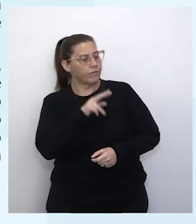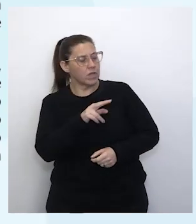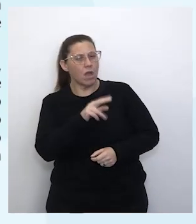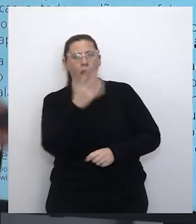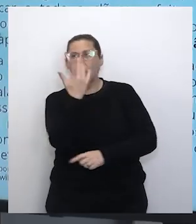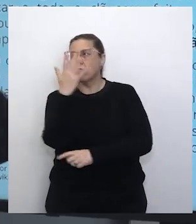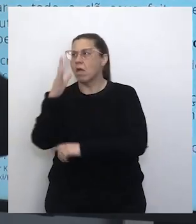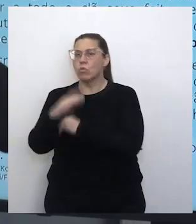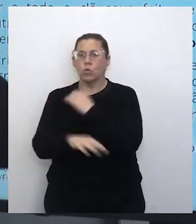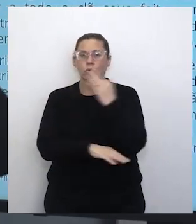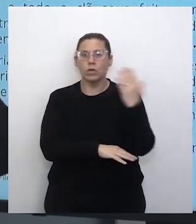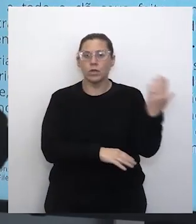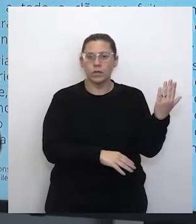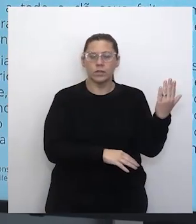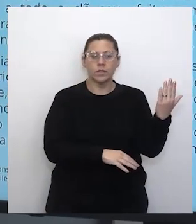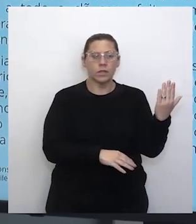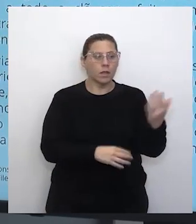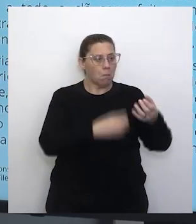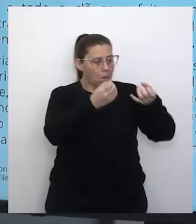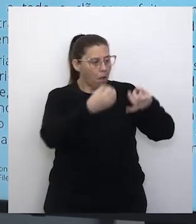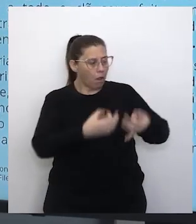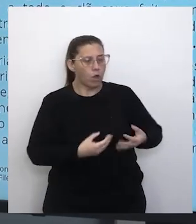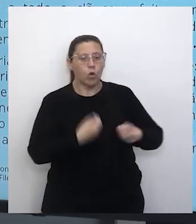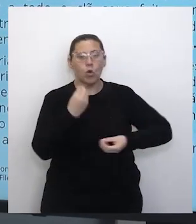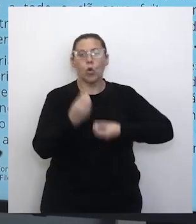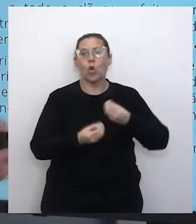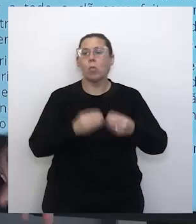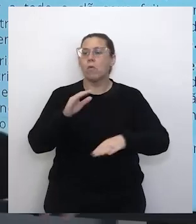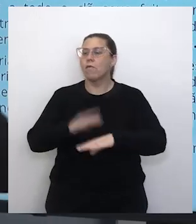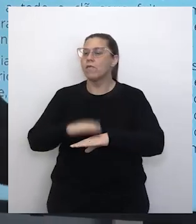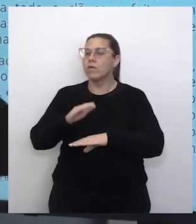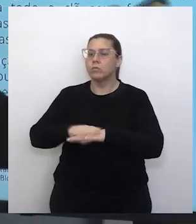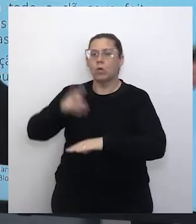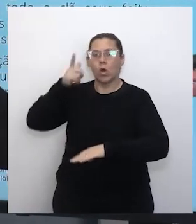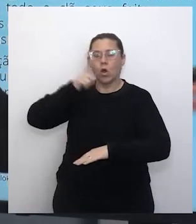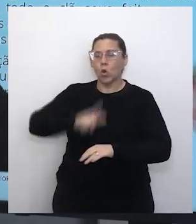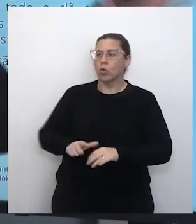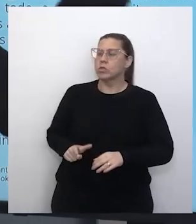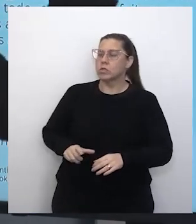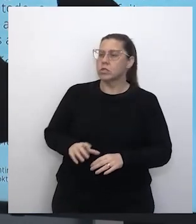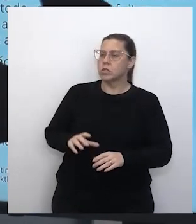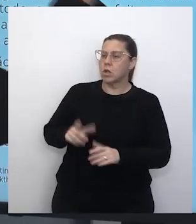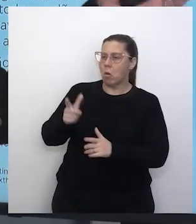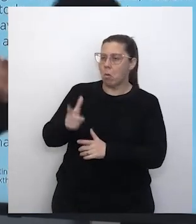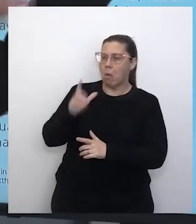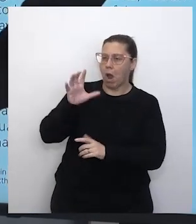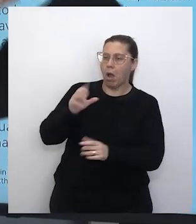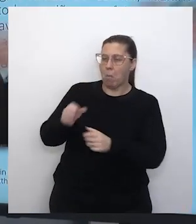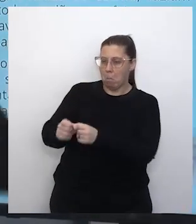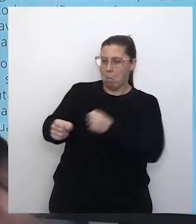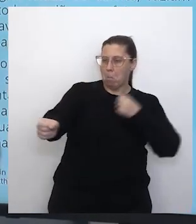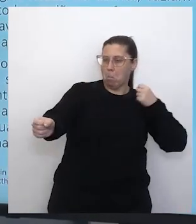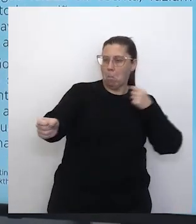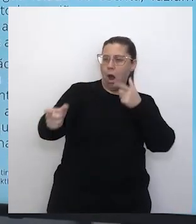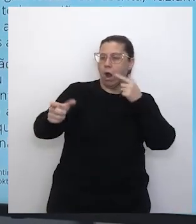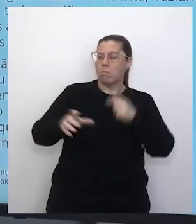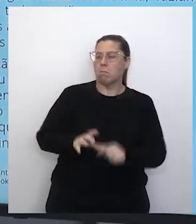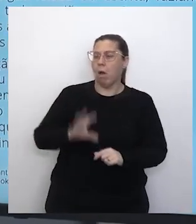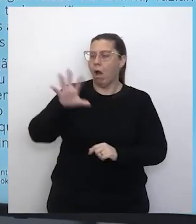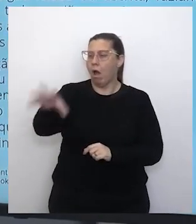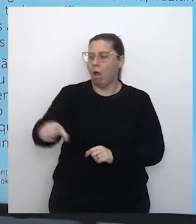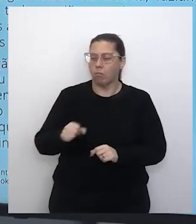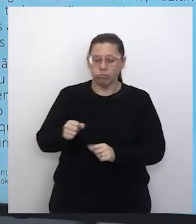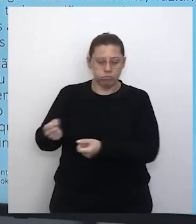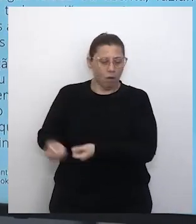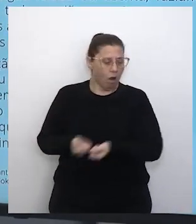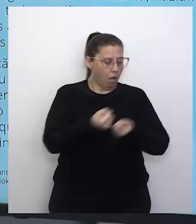natureza, a realidade, até para contar, como que ele tinha feito para caçar aquele mamute gigante, trazer para a aldeia, arrastar quilômetros para alimentar a aldeia